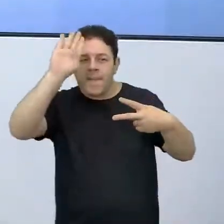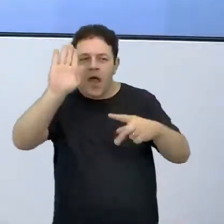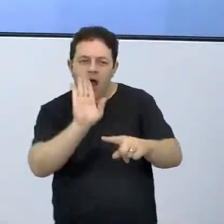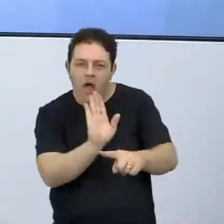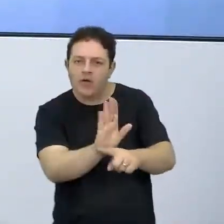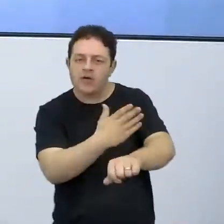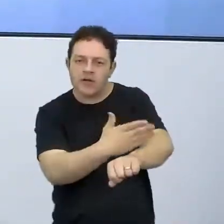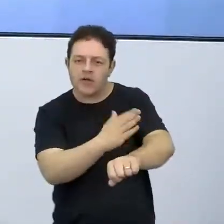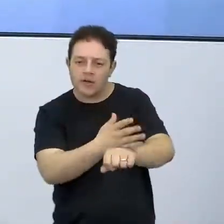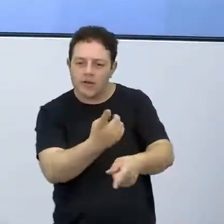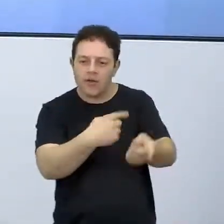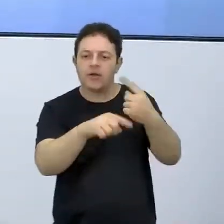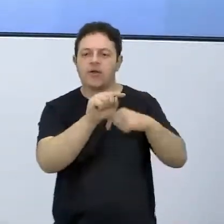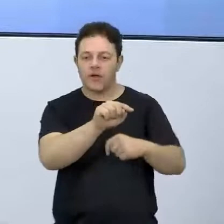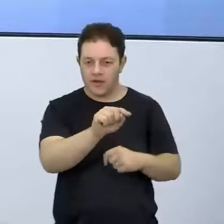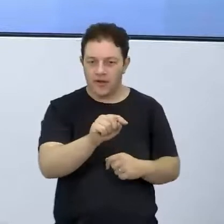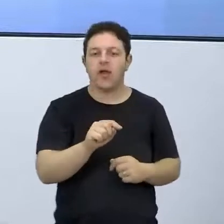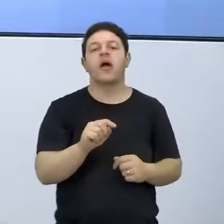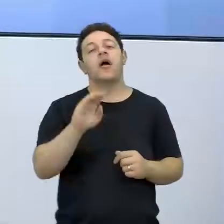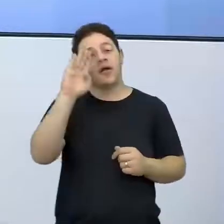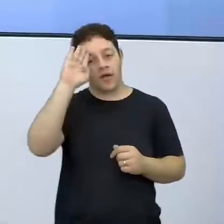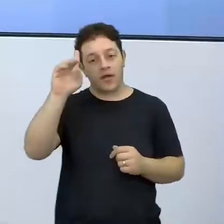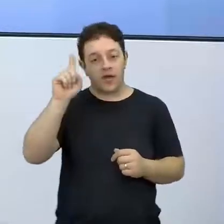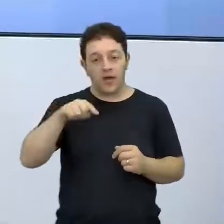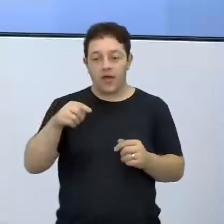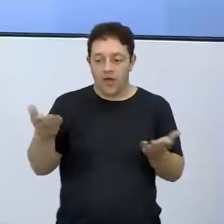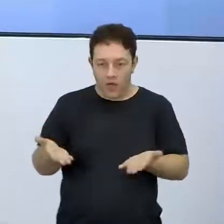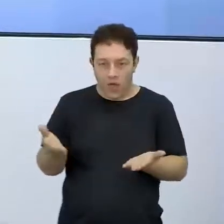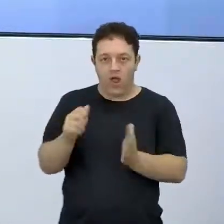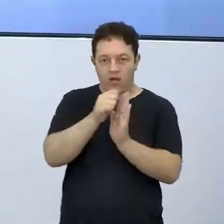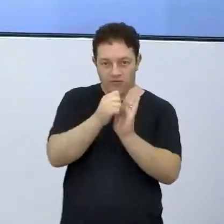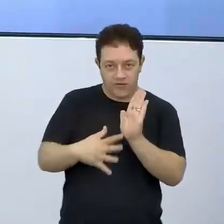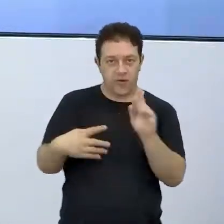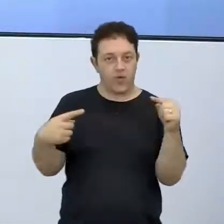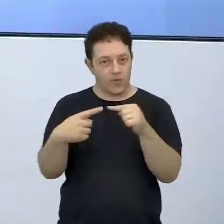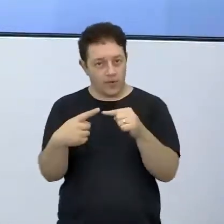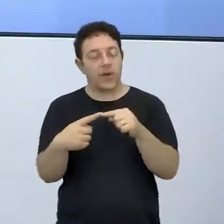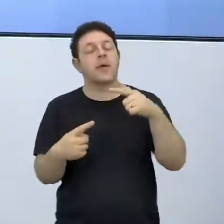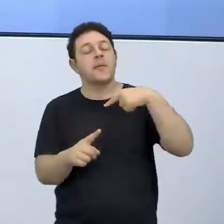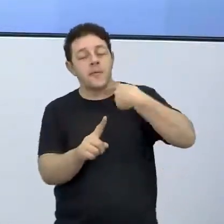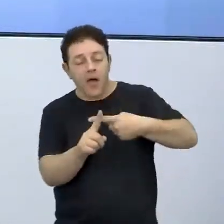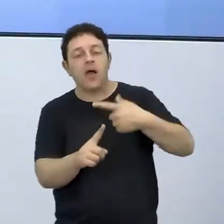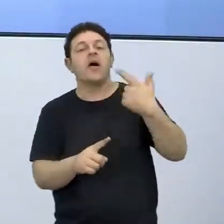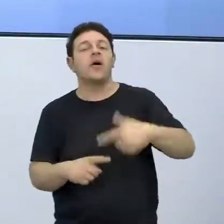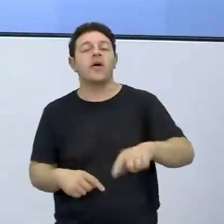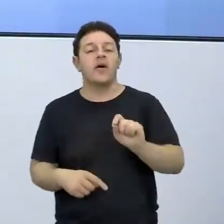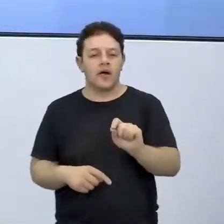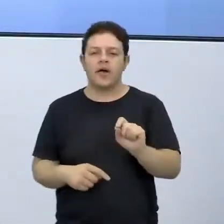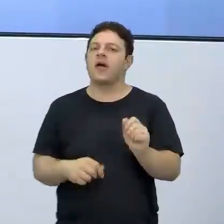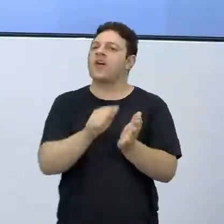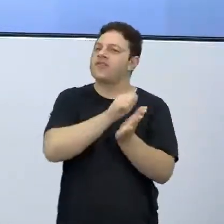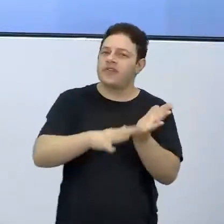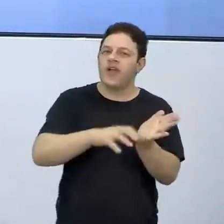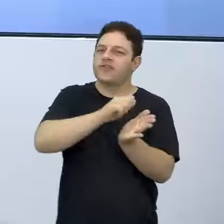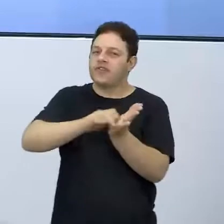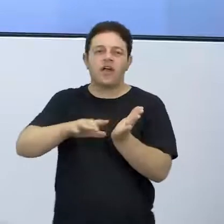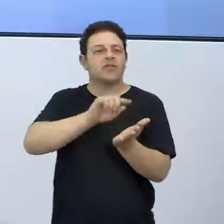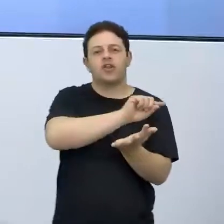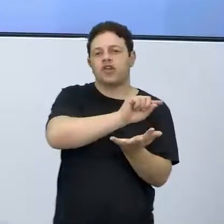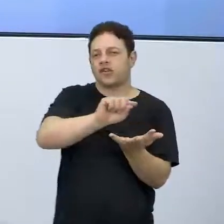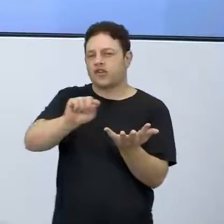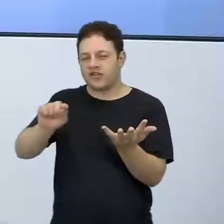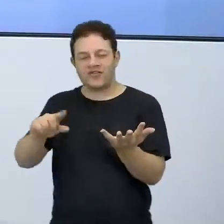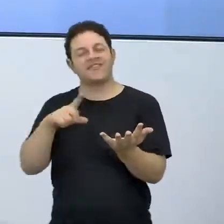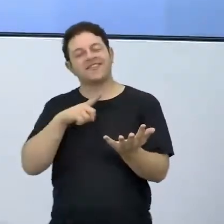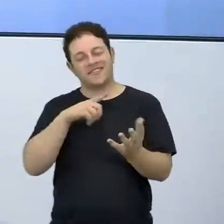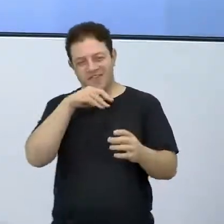né, eles estão presentes não só na atividade de hoje, mas eles estão presentes em todas as atividades do nosso componente,